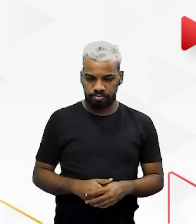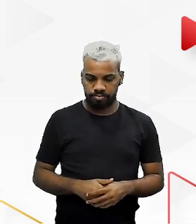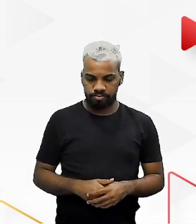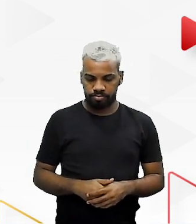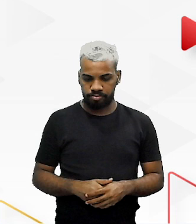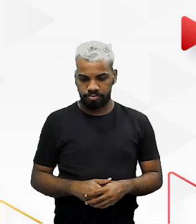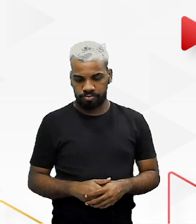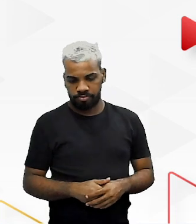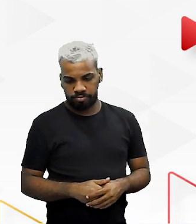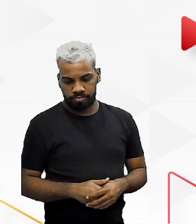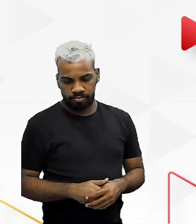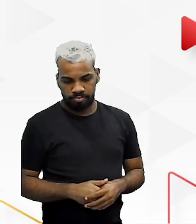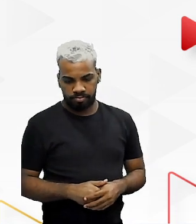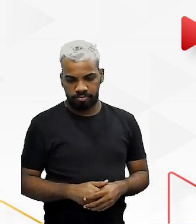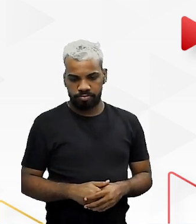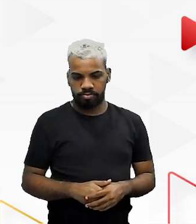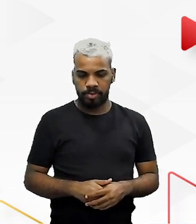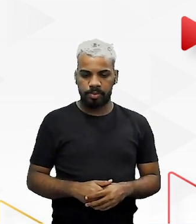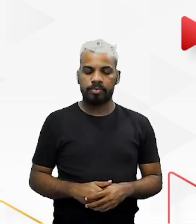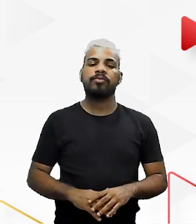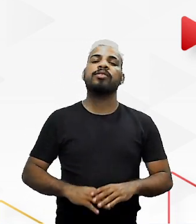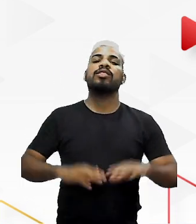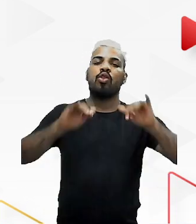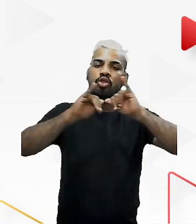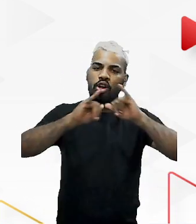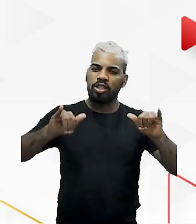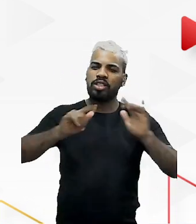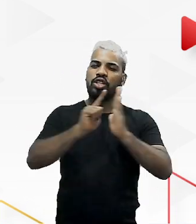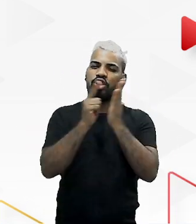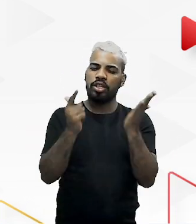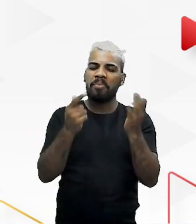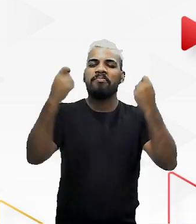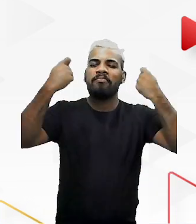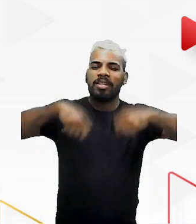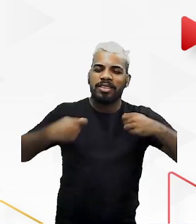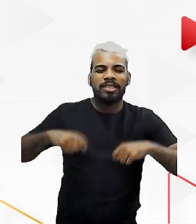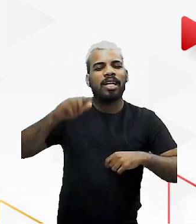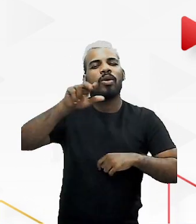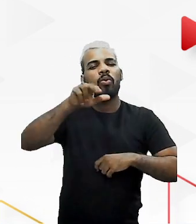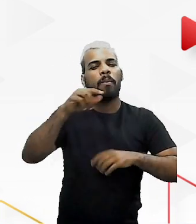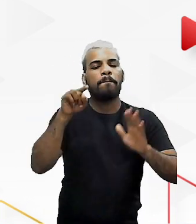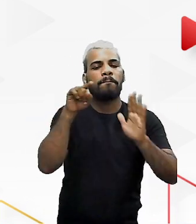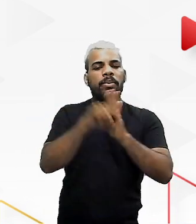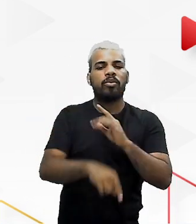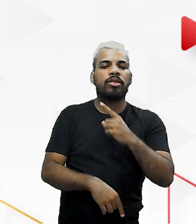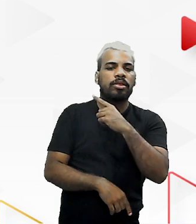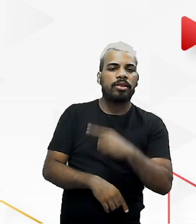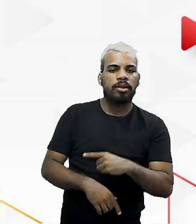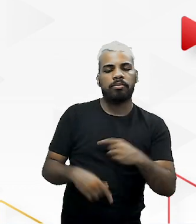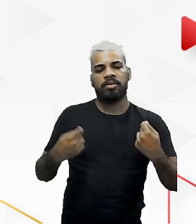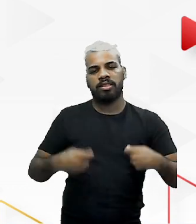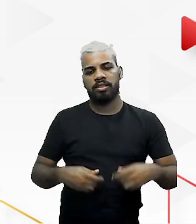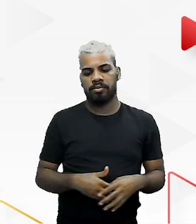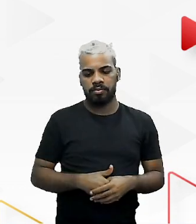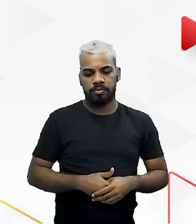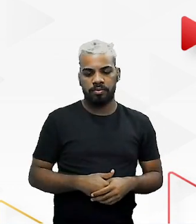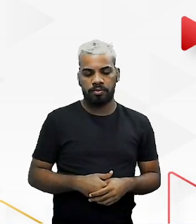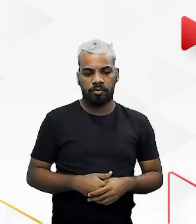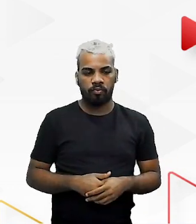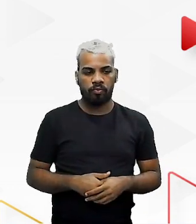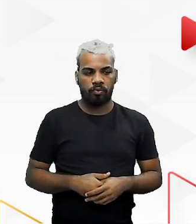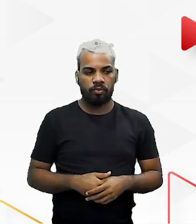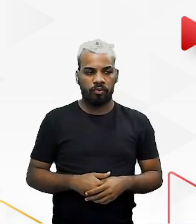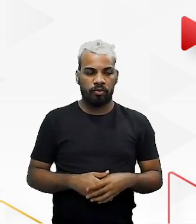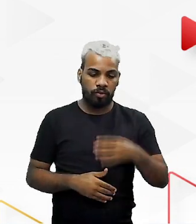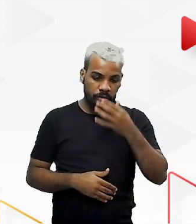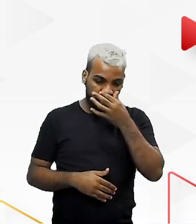Então, toda notícia ela deve responder essas perguntas. E percebam que conta